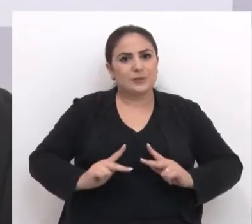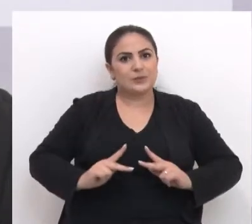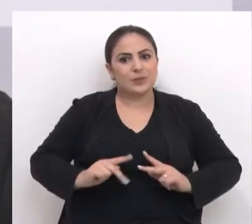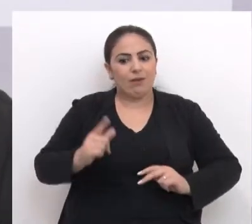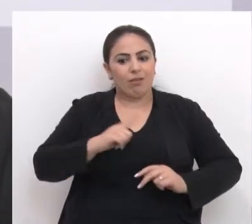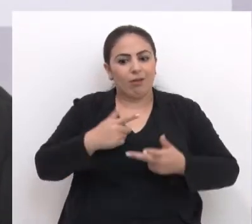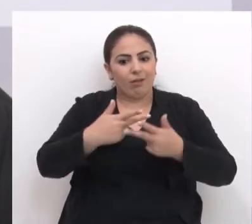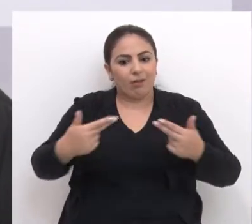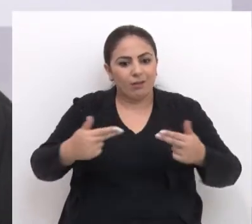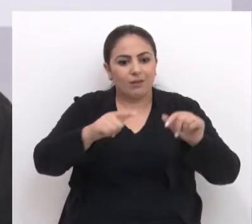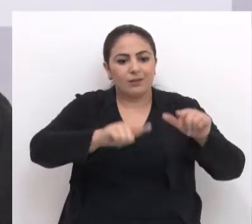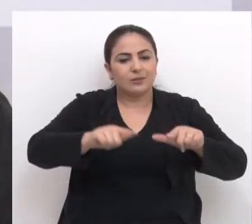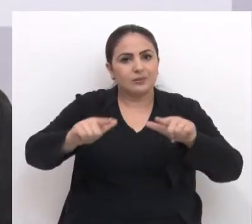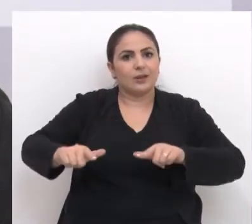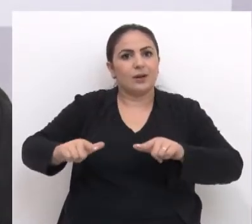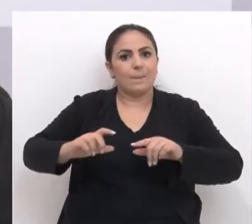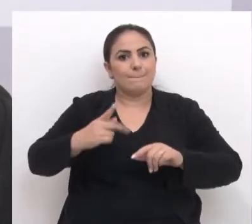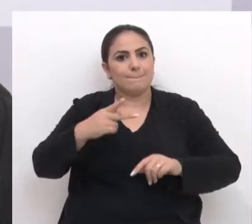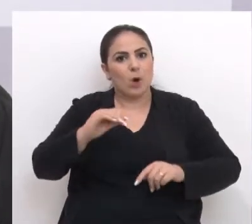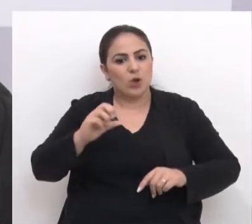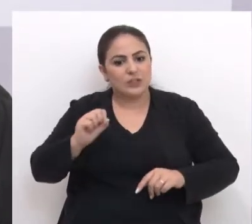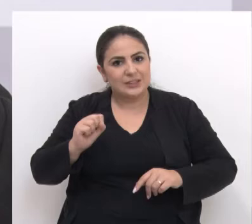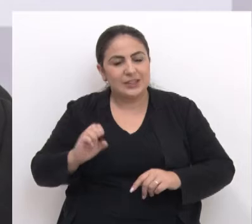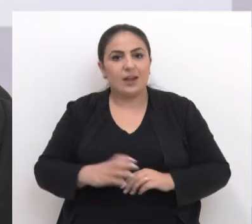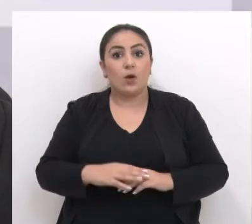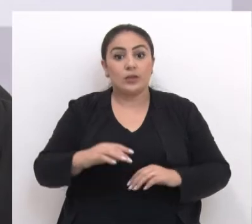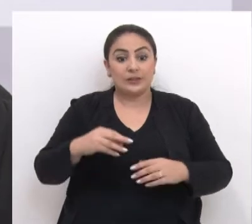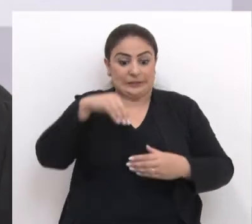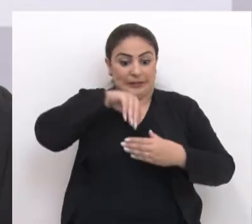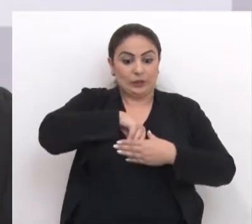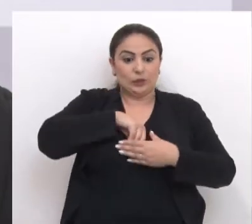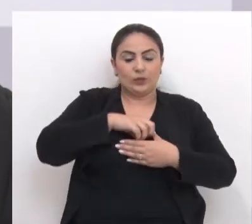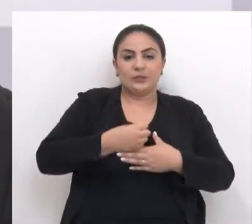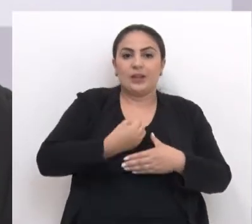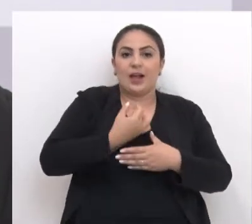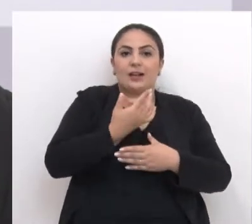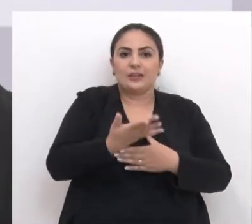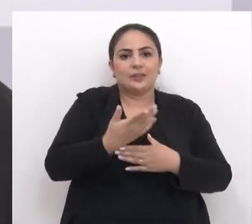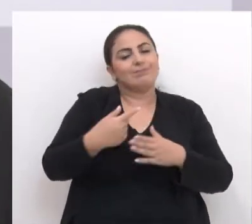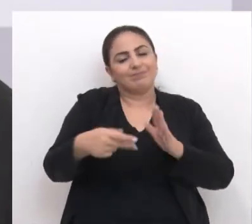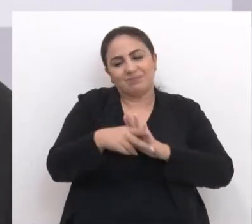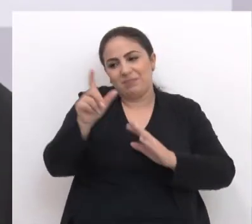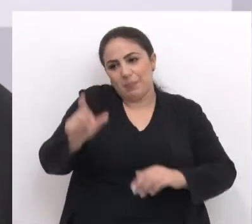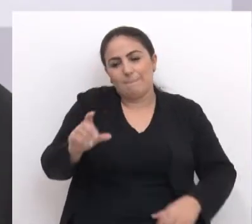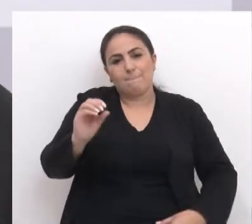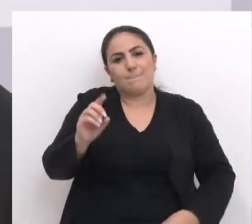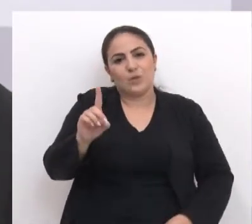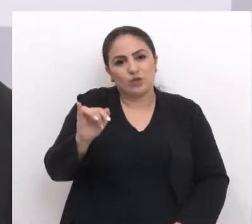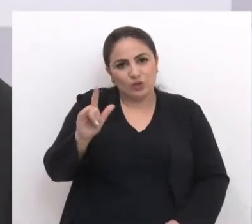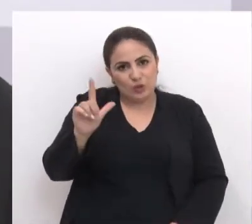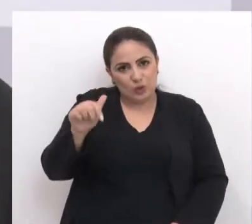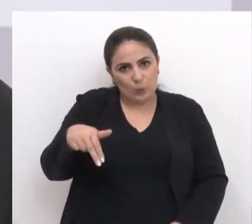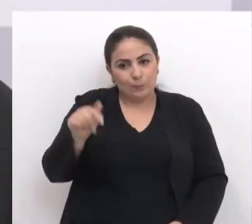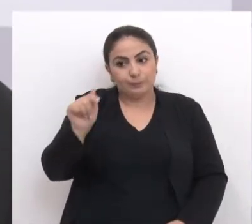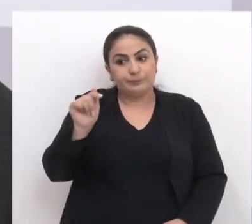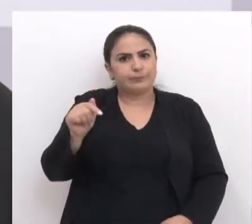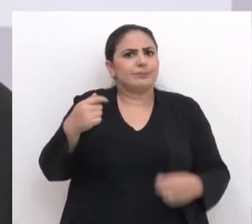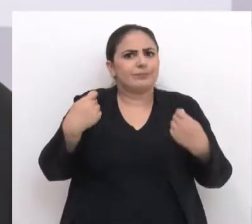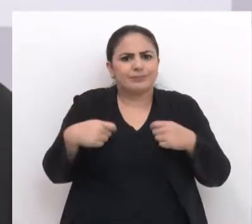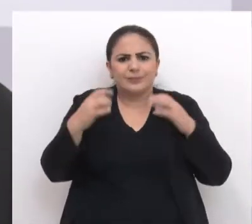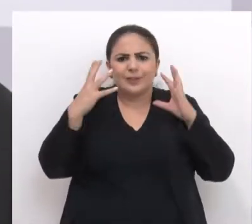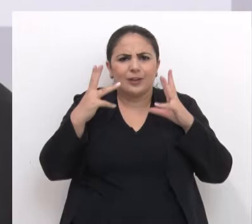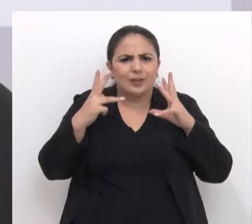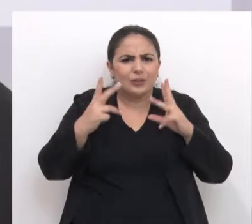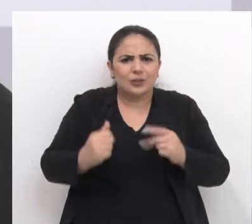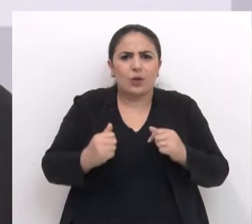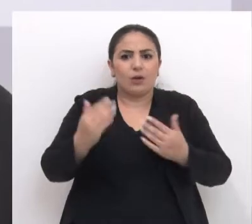de posses e outras pessoas que são ricas de talentos internos. E um deles é o seu Odilon. E o seu Odilon merece